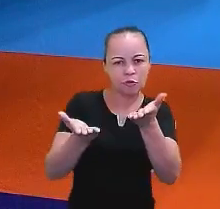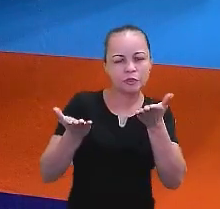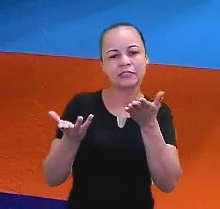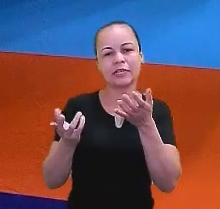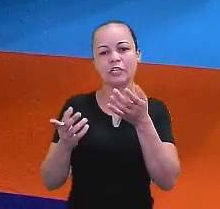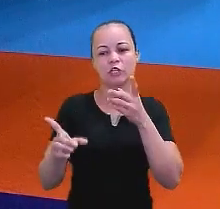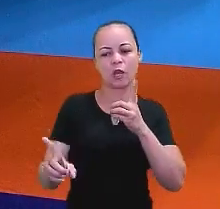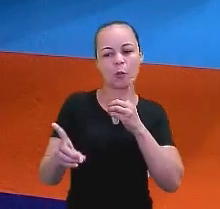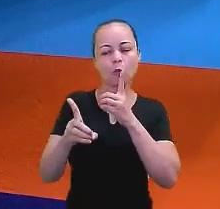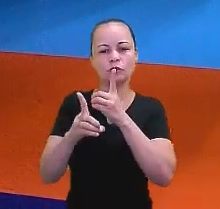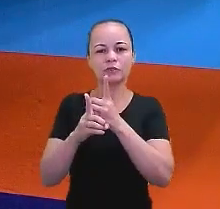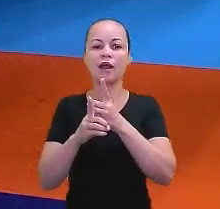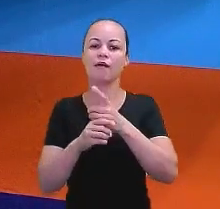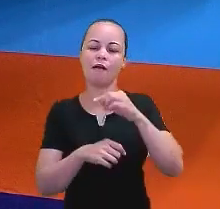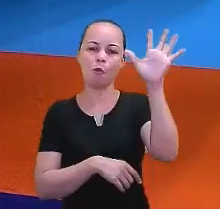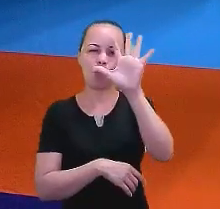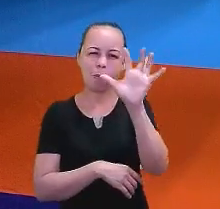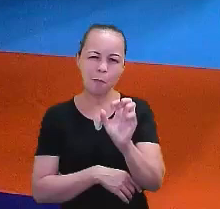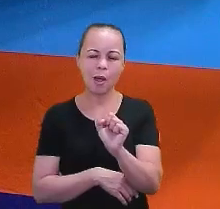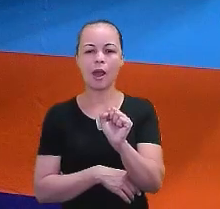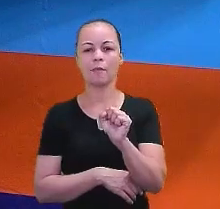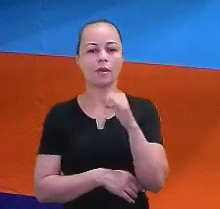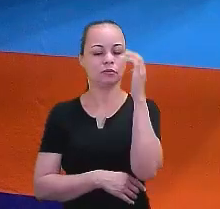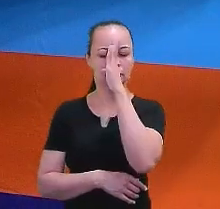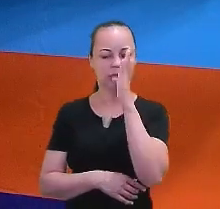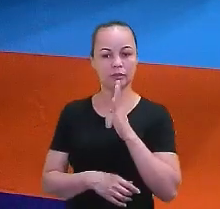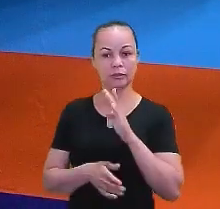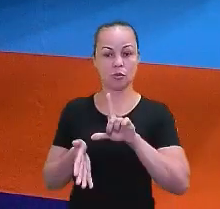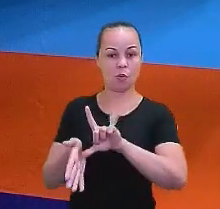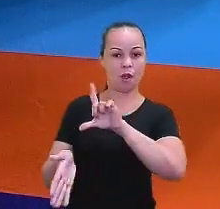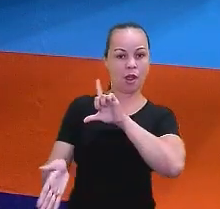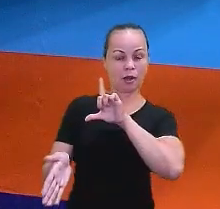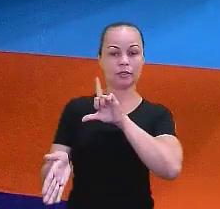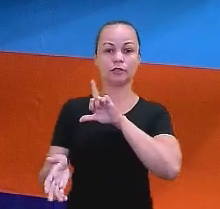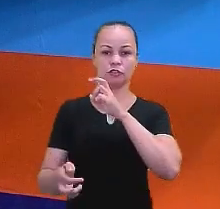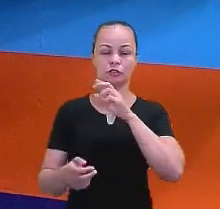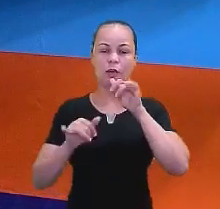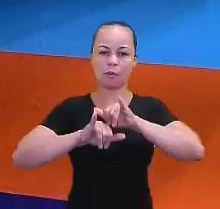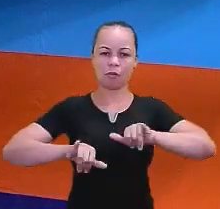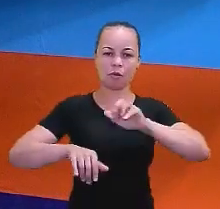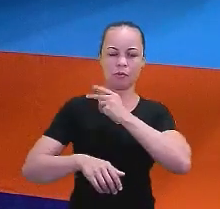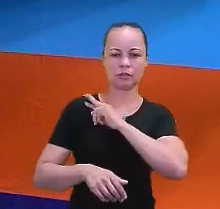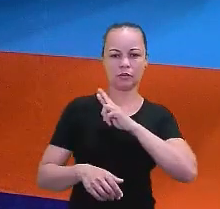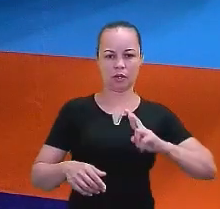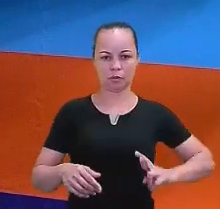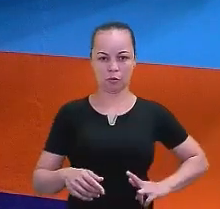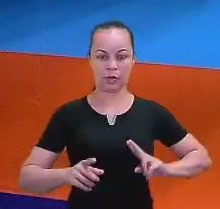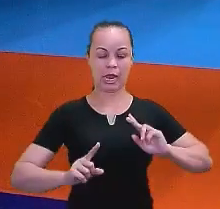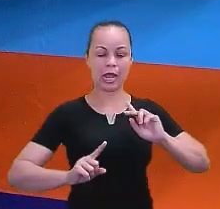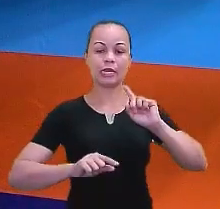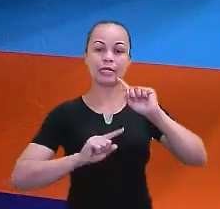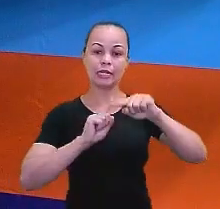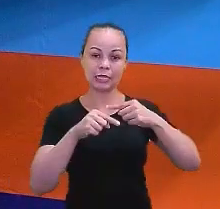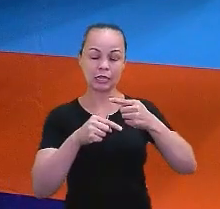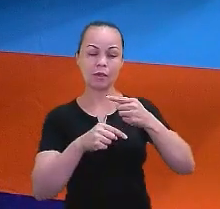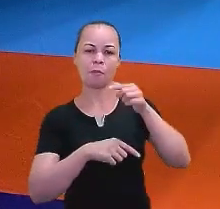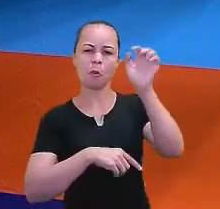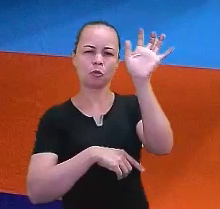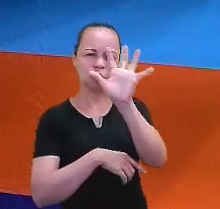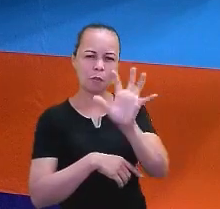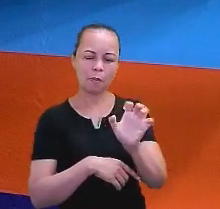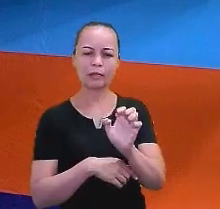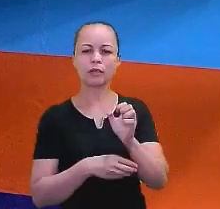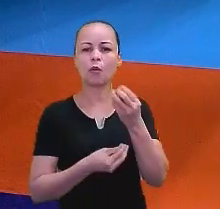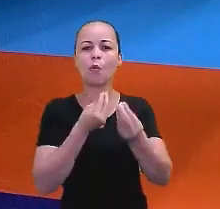um mapa do Brasil antes da proclamação da República e um mapa depois, como era